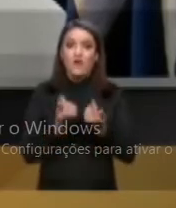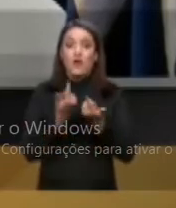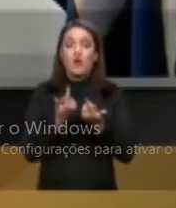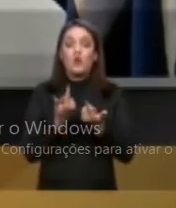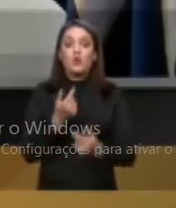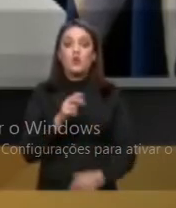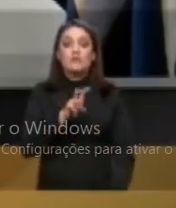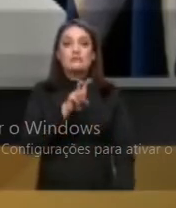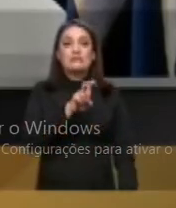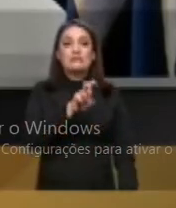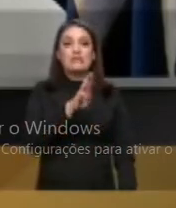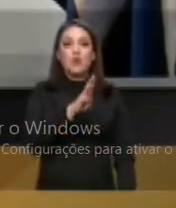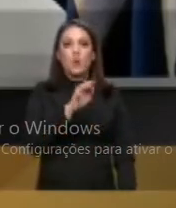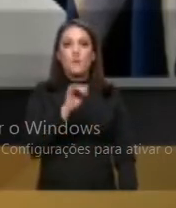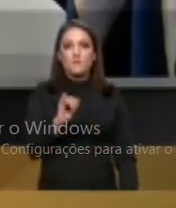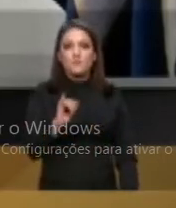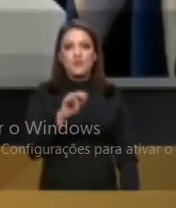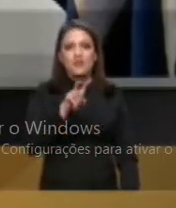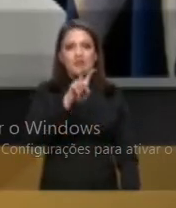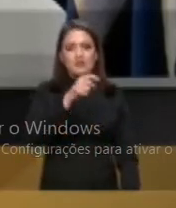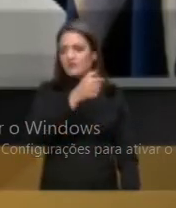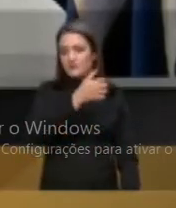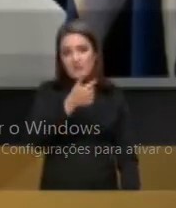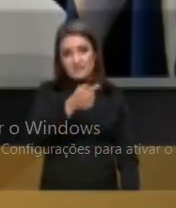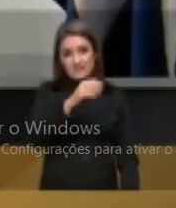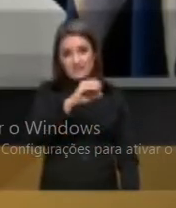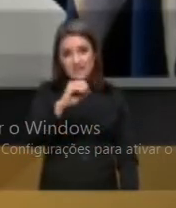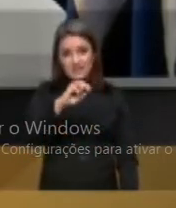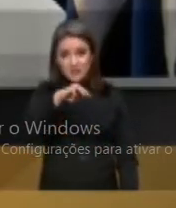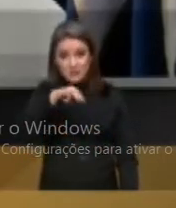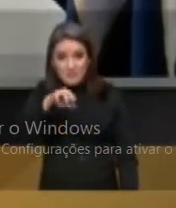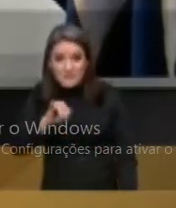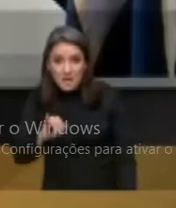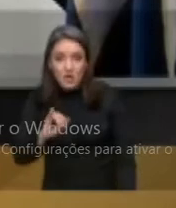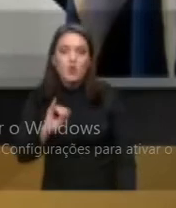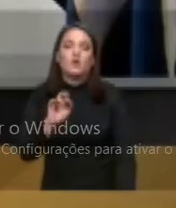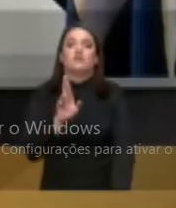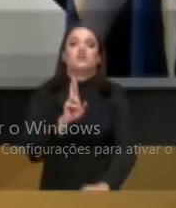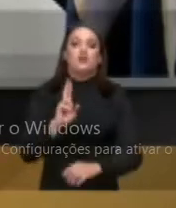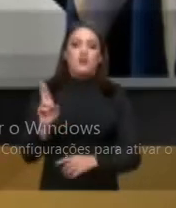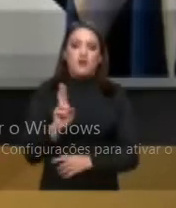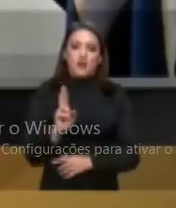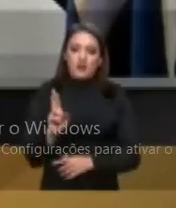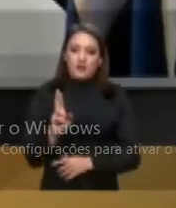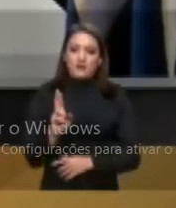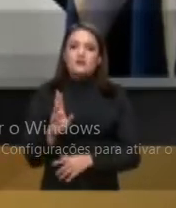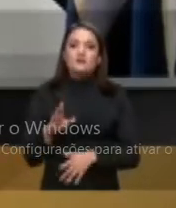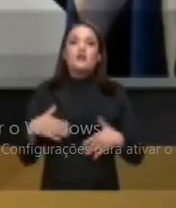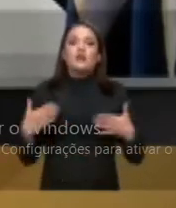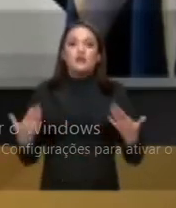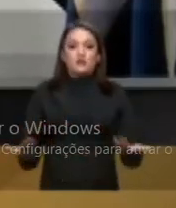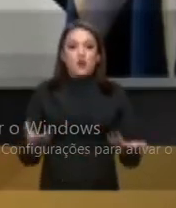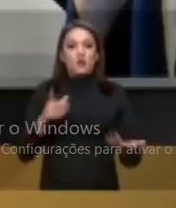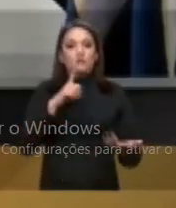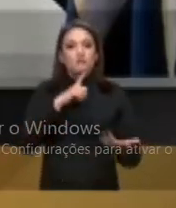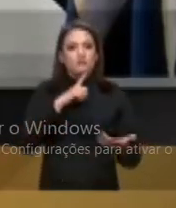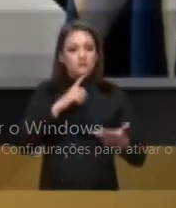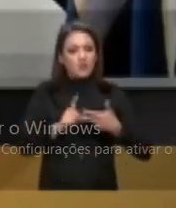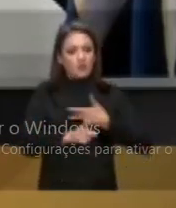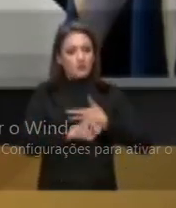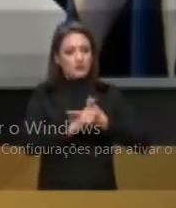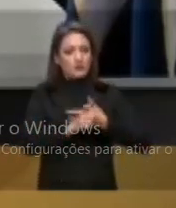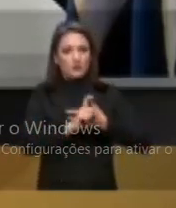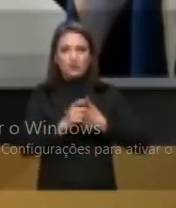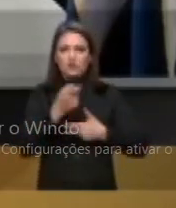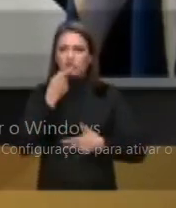da regra impugnada o valor estimado de 5 bilhões e 700 milhões de reais. Sobreveio o exercício do poder